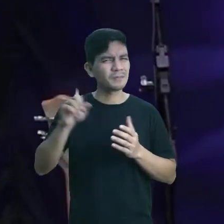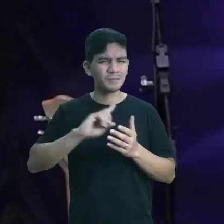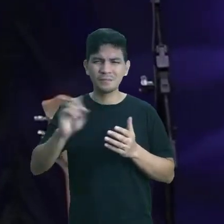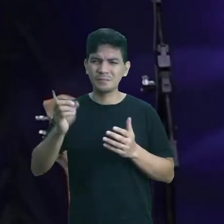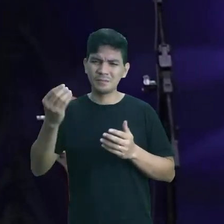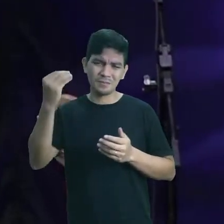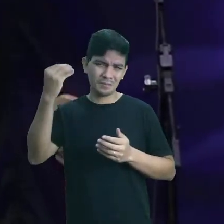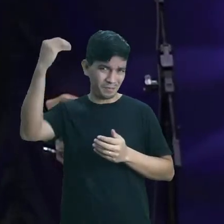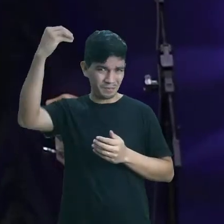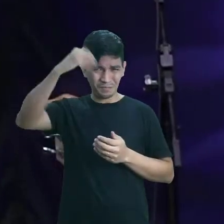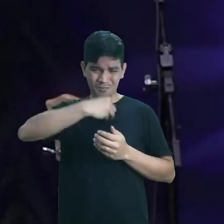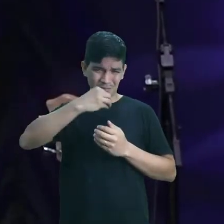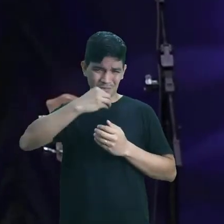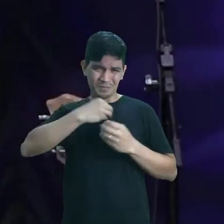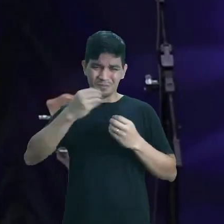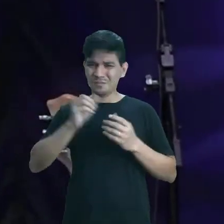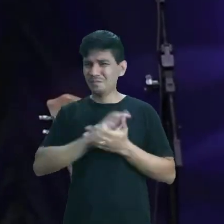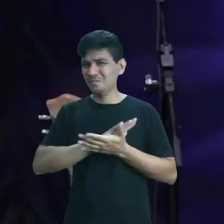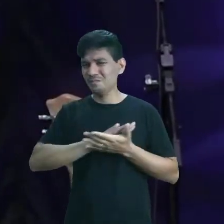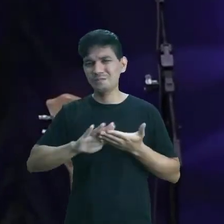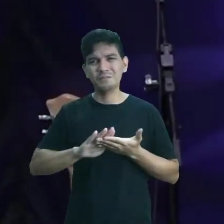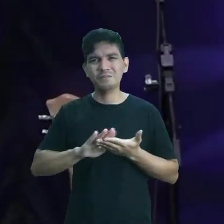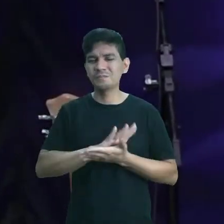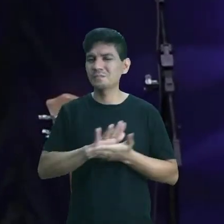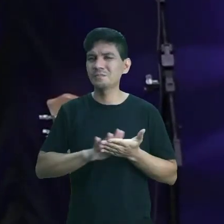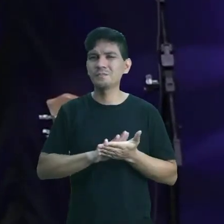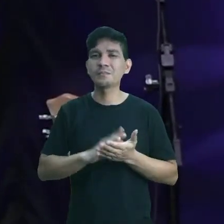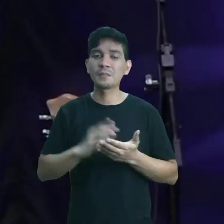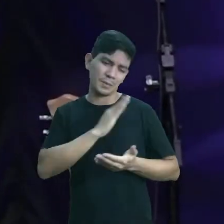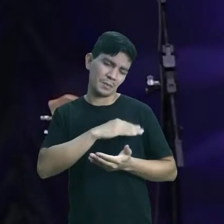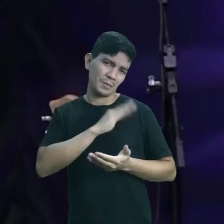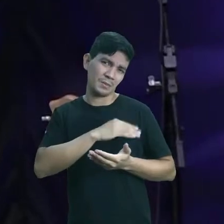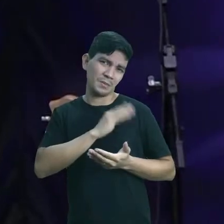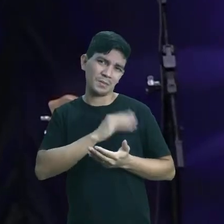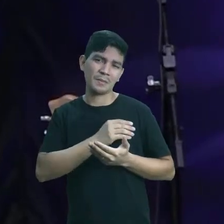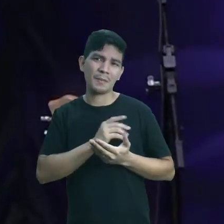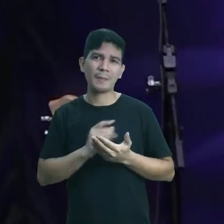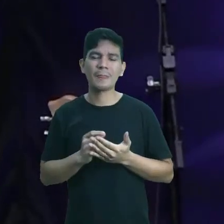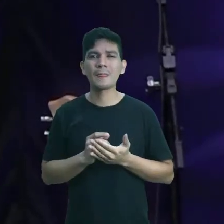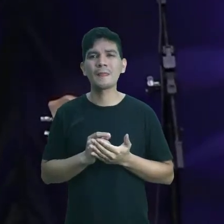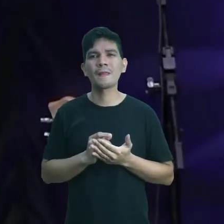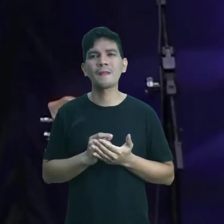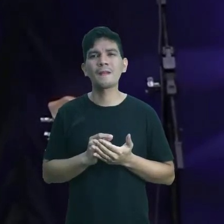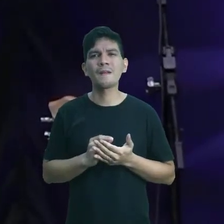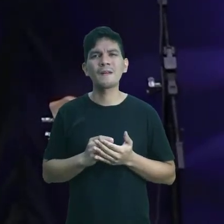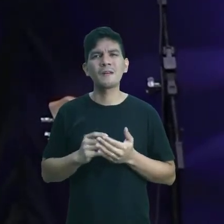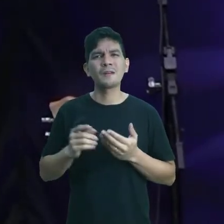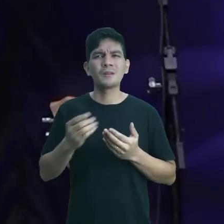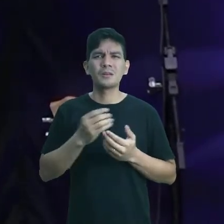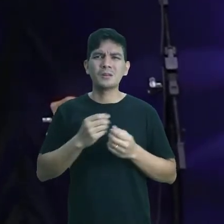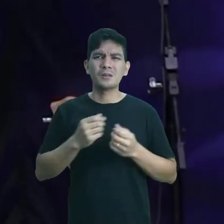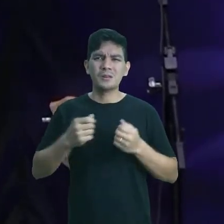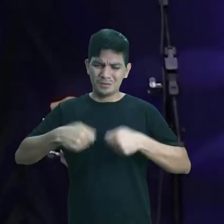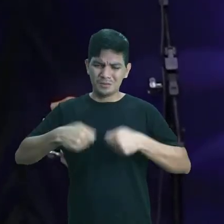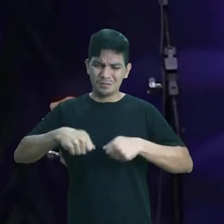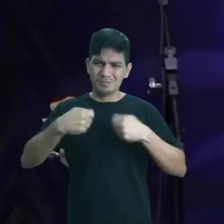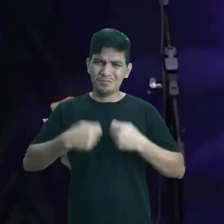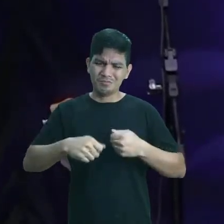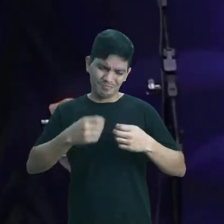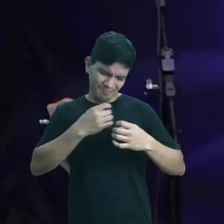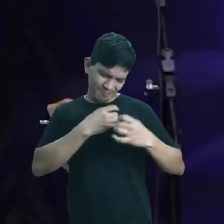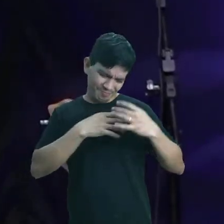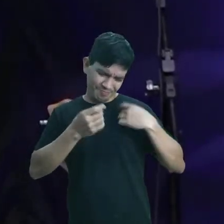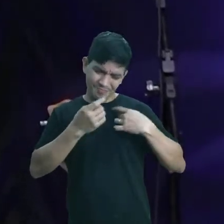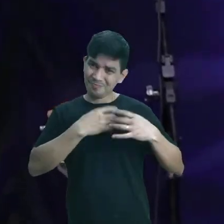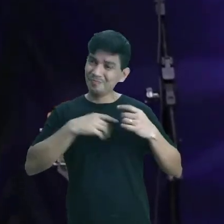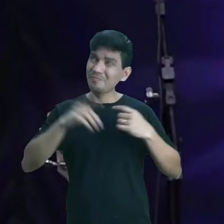em nossos corações possam se fazer presente o temor a Ti, Senhor.